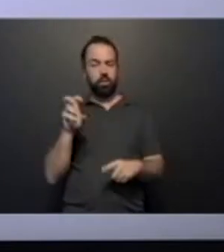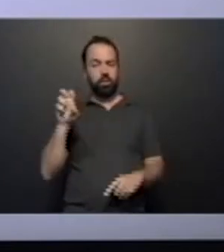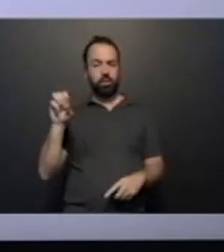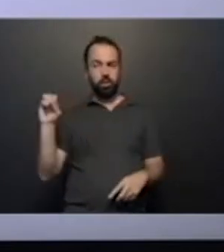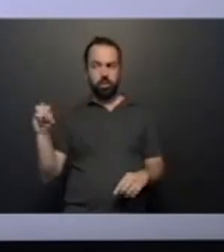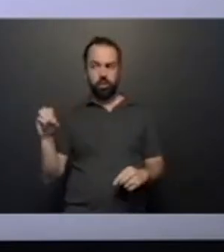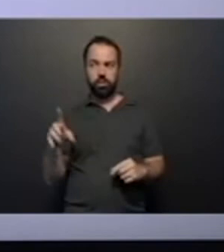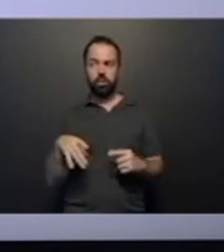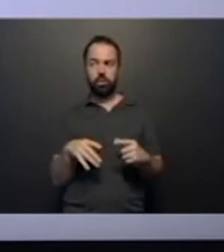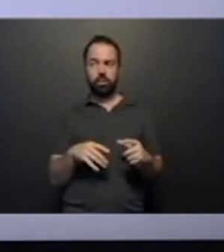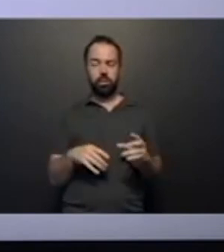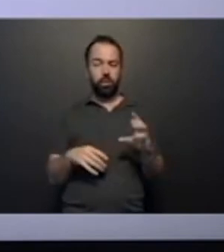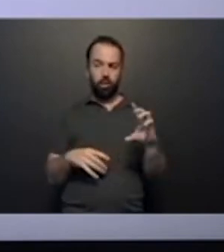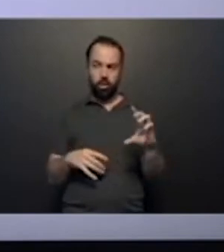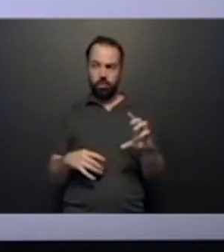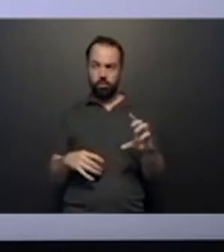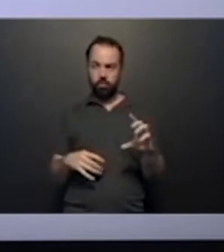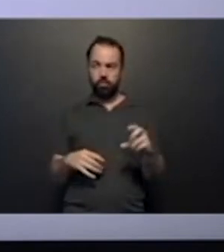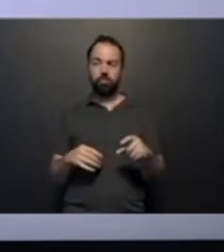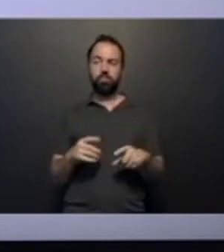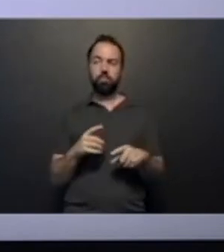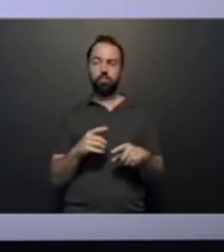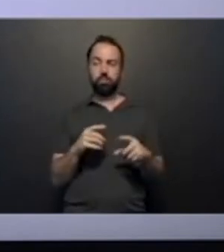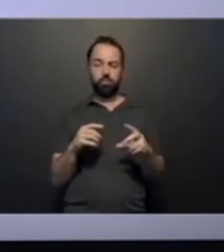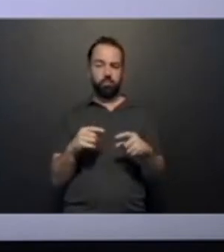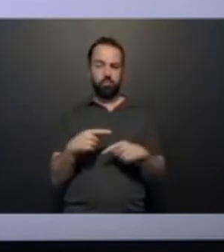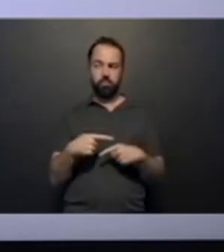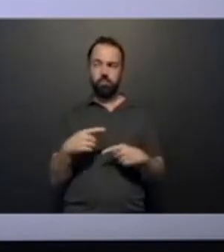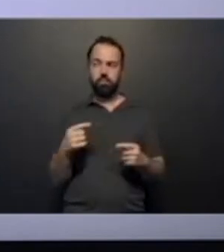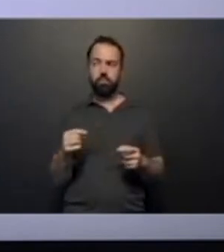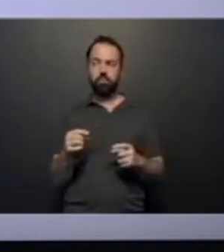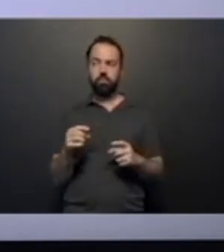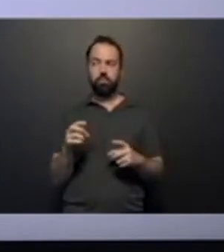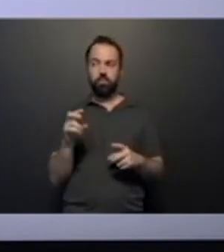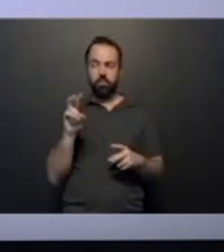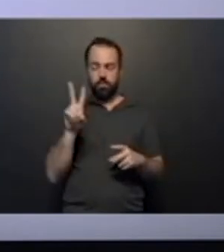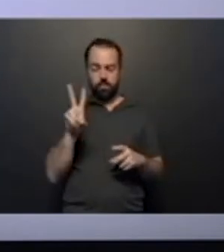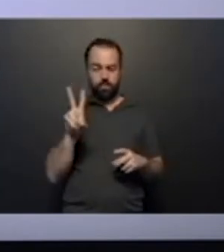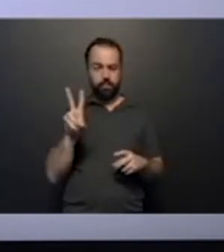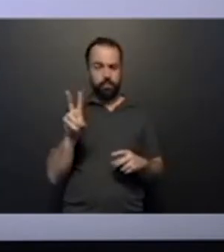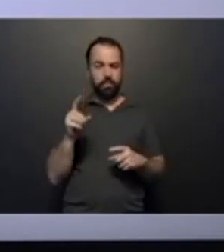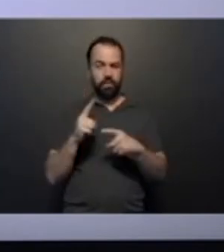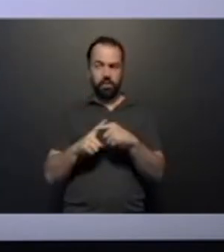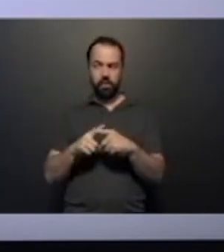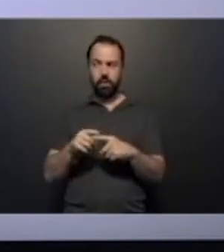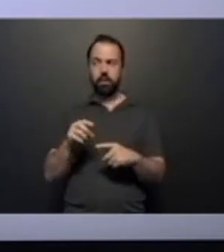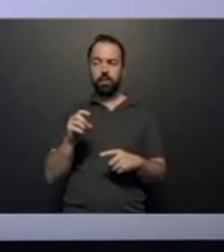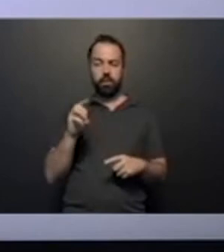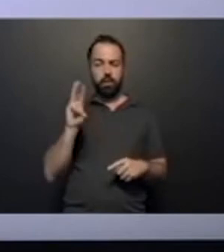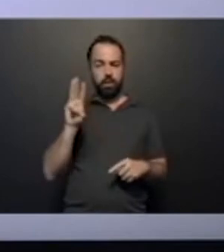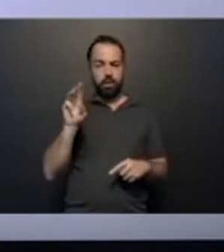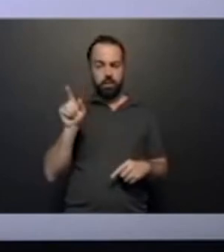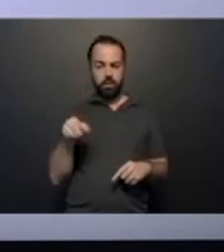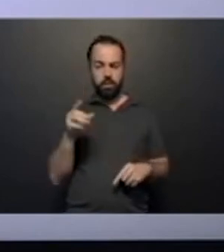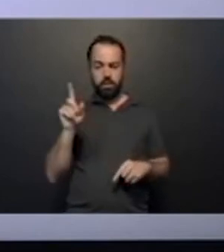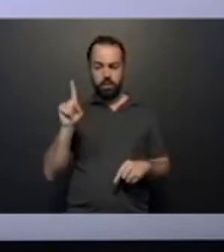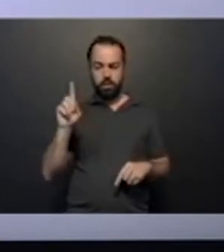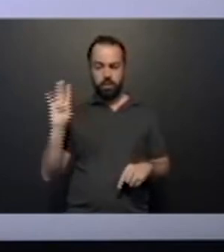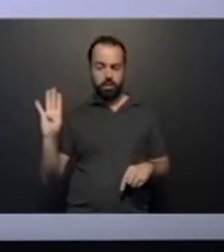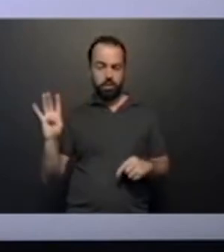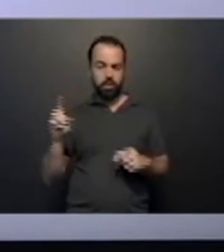multiplicação e substituindo o pi pi 3,14 é a multiplicação seria duas vezes